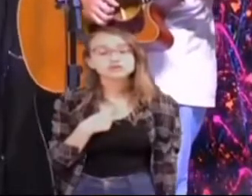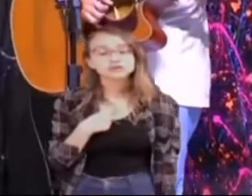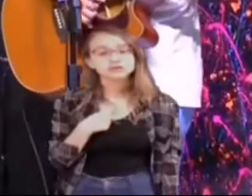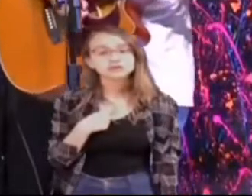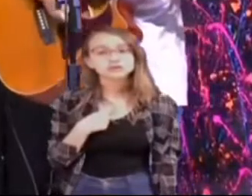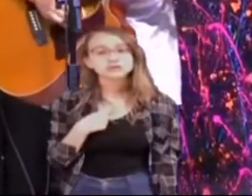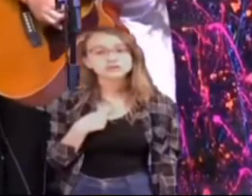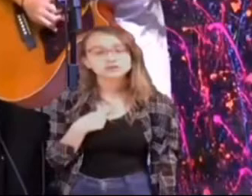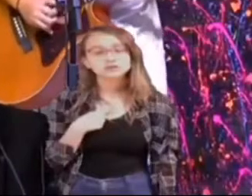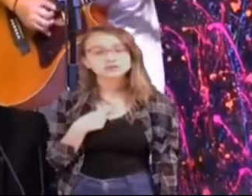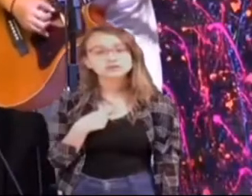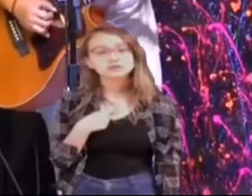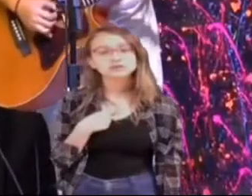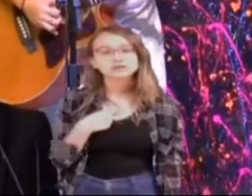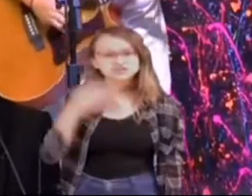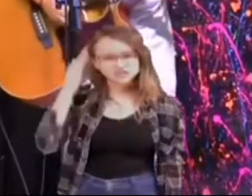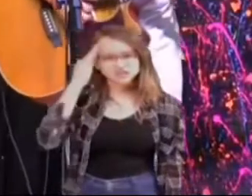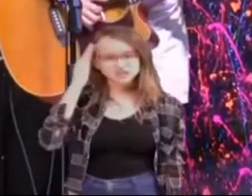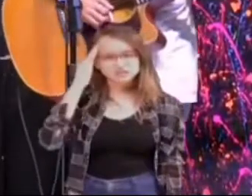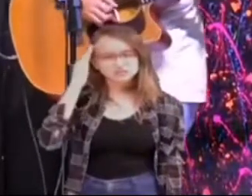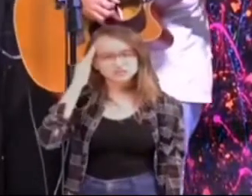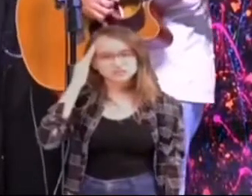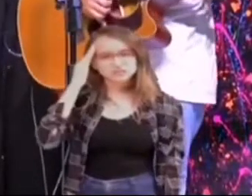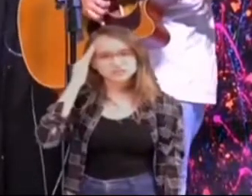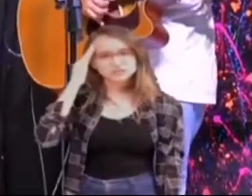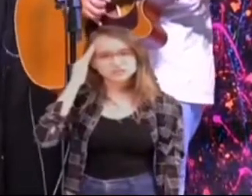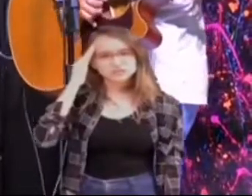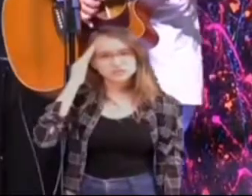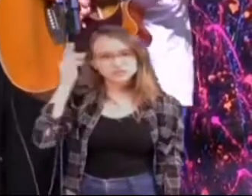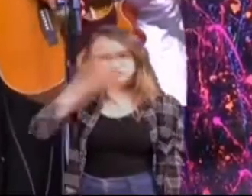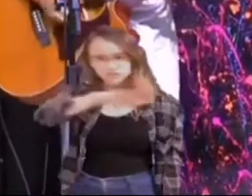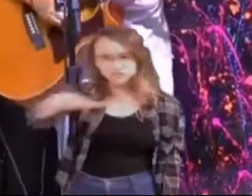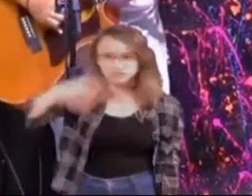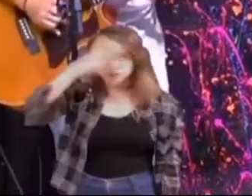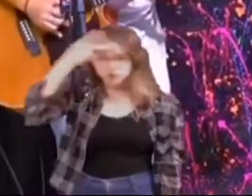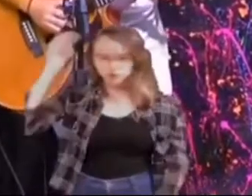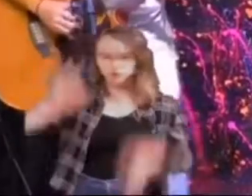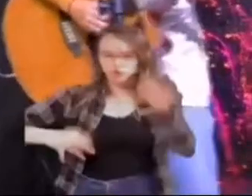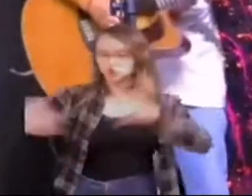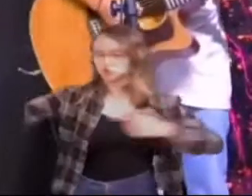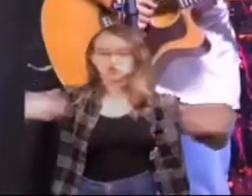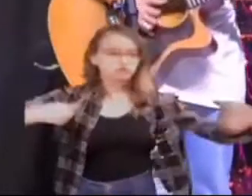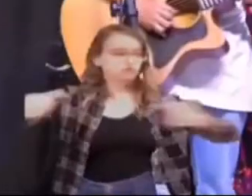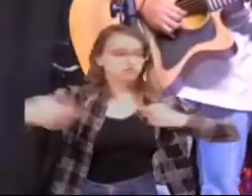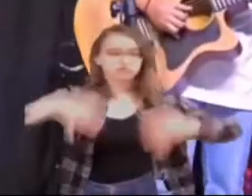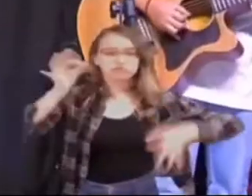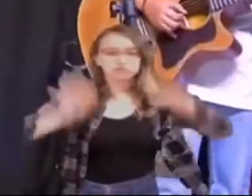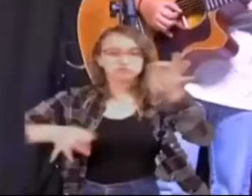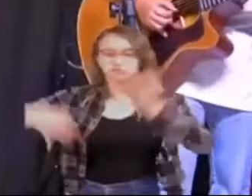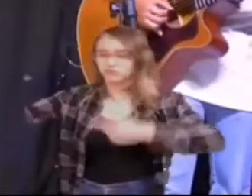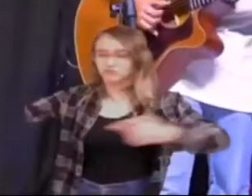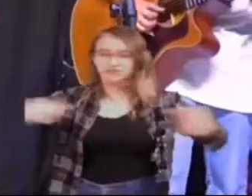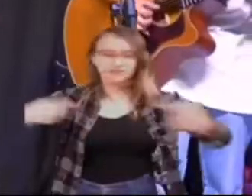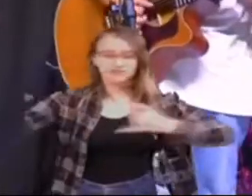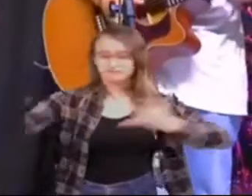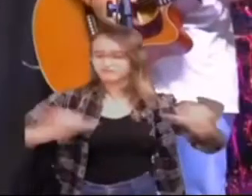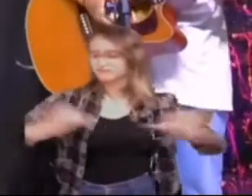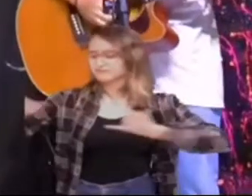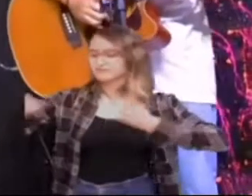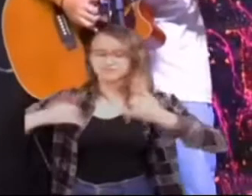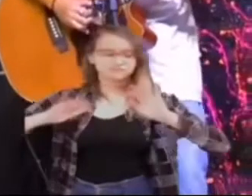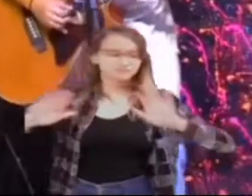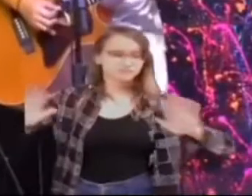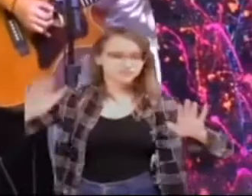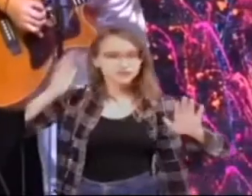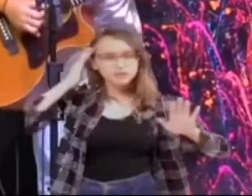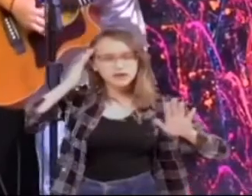Sabe todos esses julgamentos de dedos apontados, elogios superficiais, sabe? Sabe os julgamentos